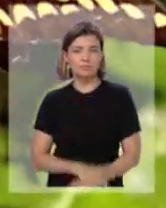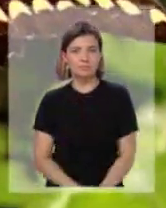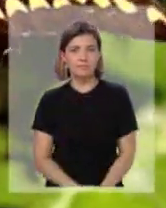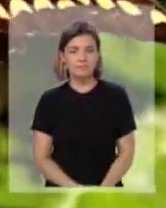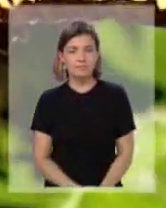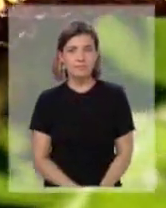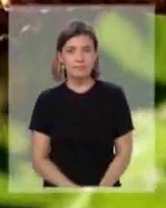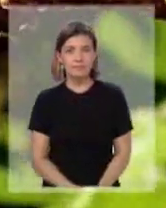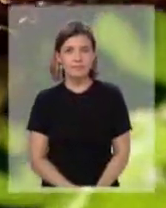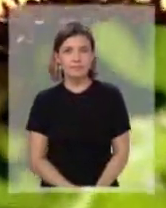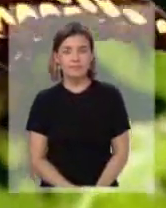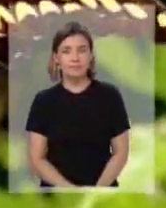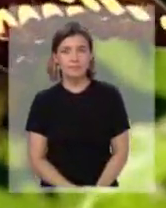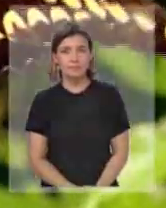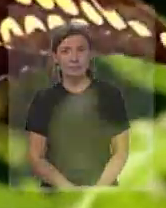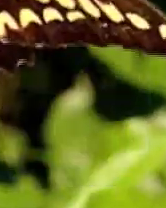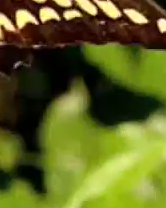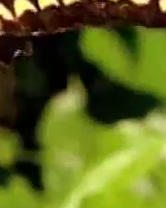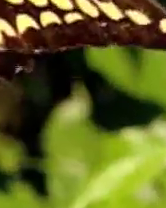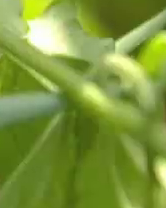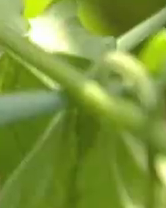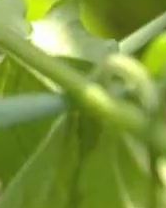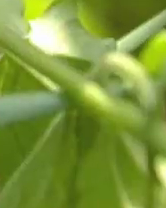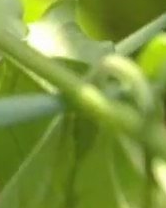mesmo padrão de cores.